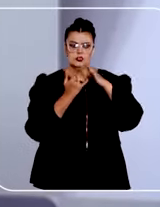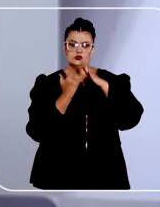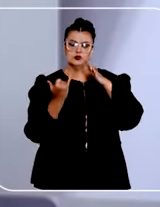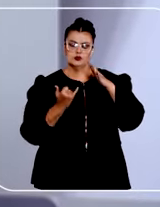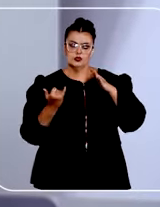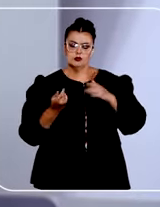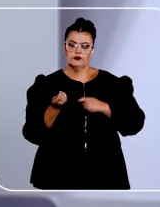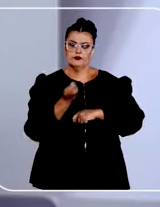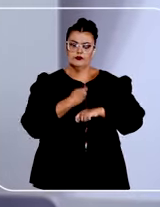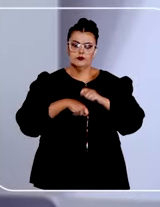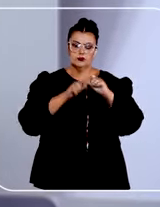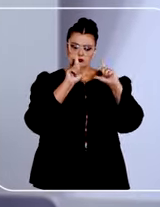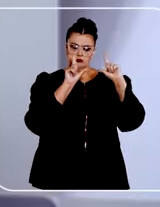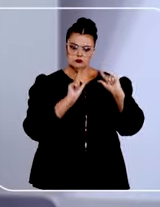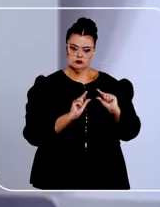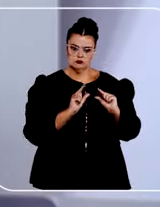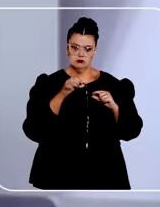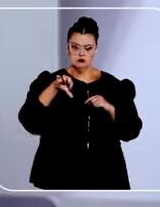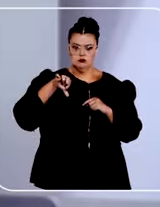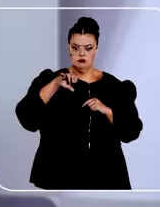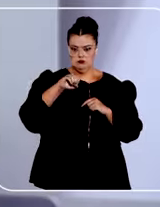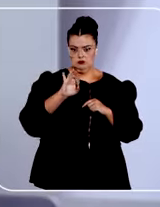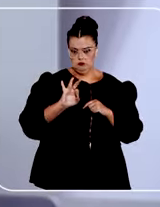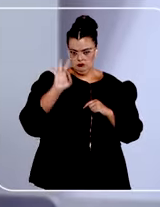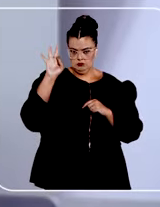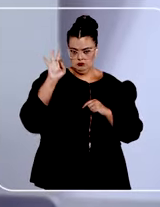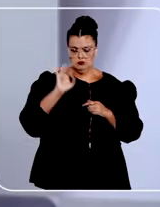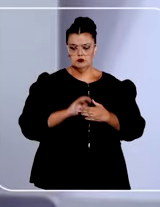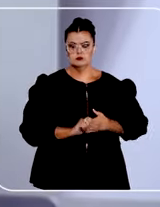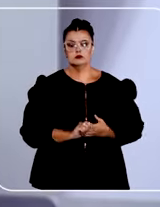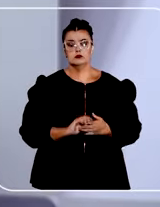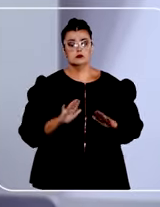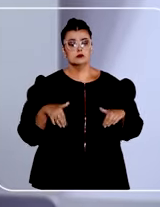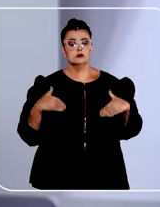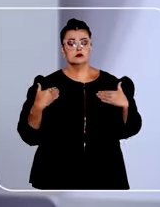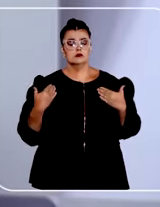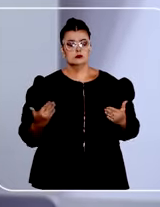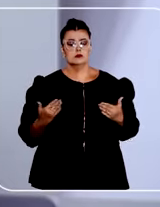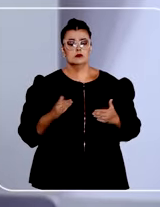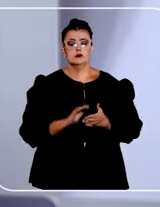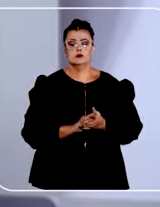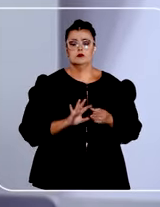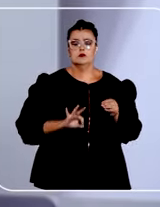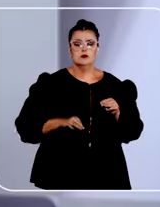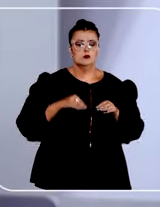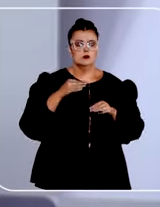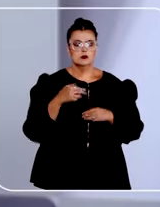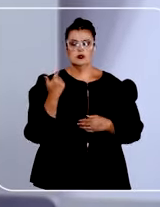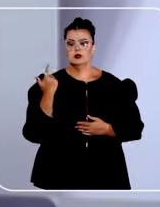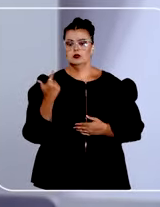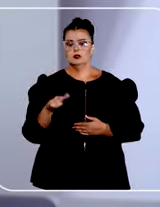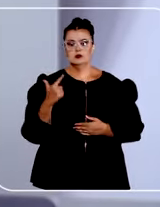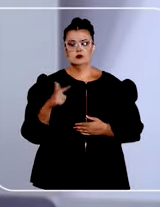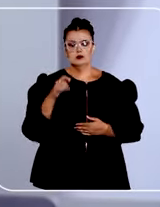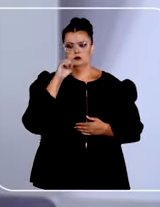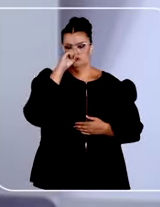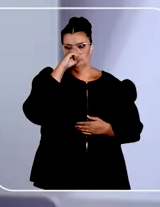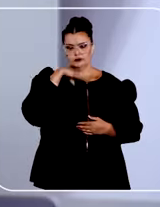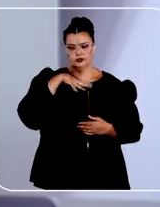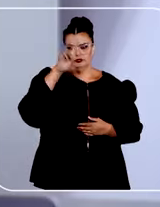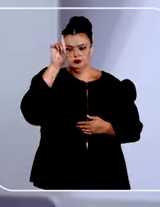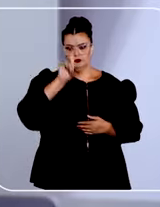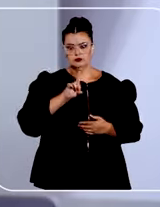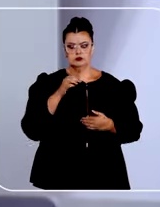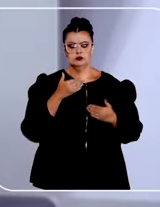instituição financeira seria reduzida em 90% assim para os ministros não houve abuso de